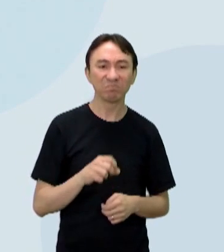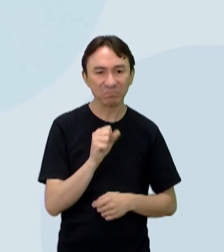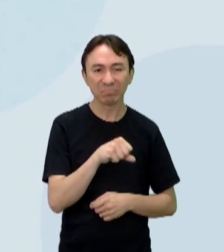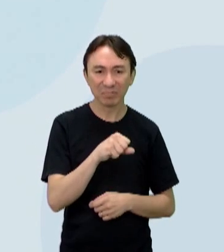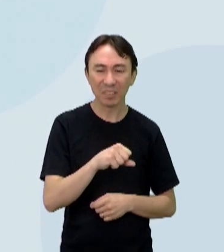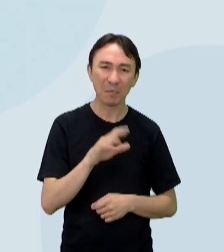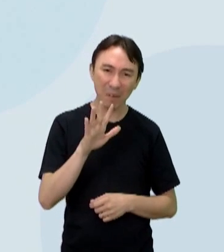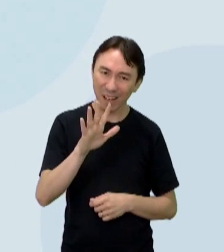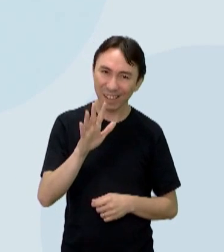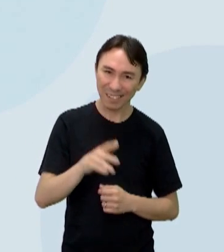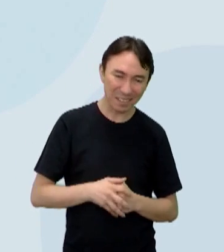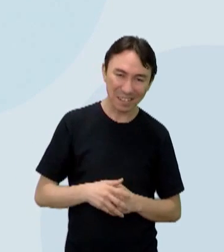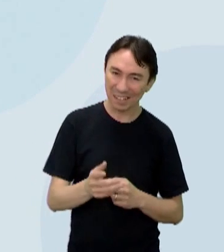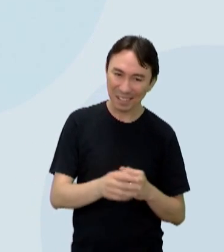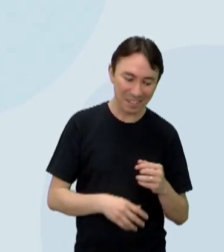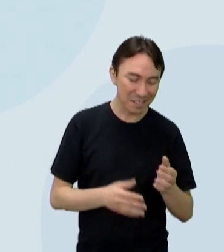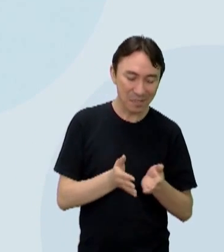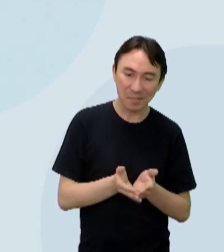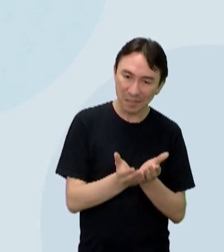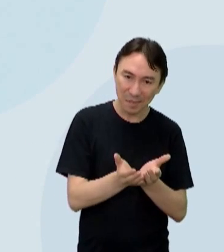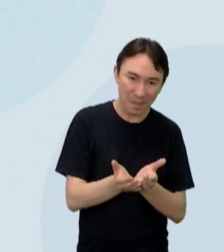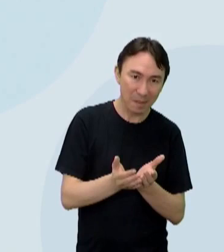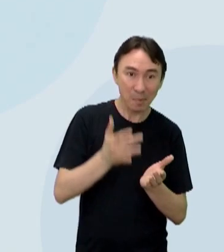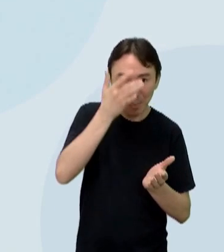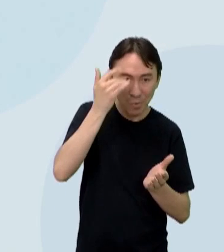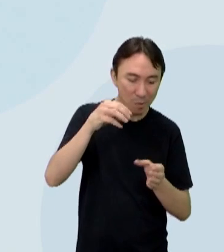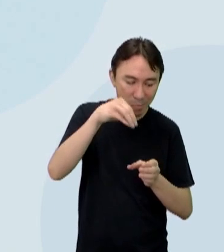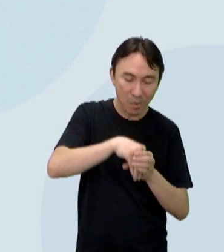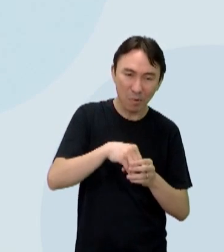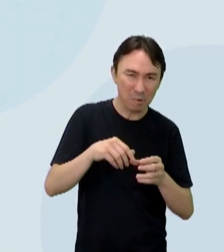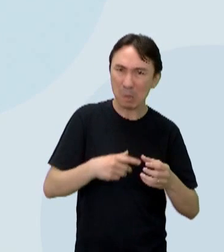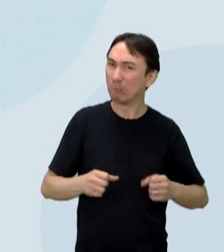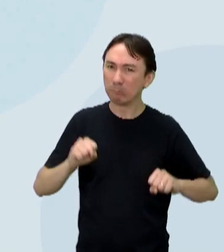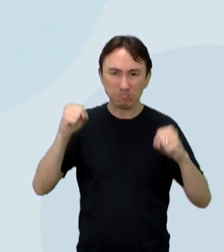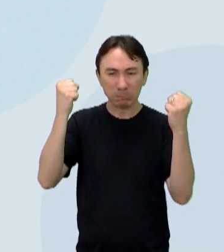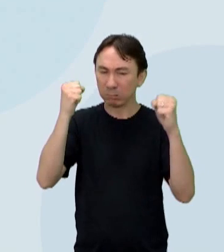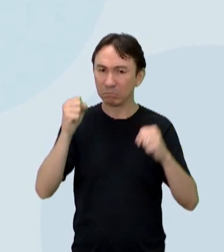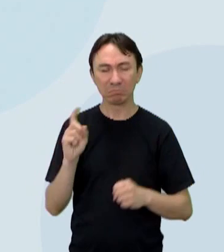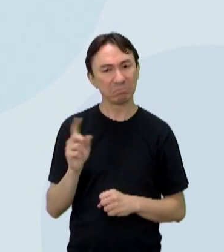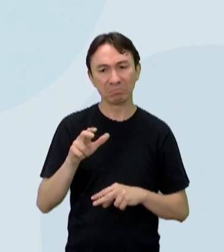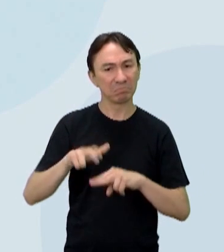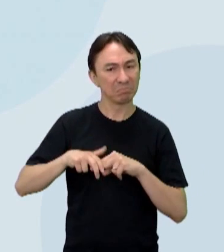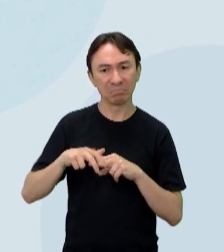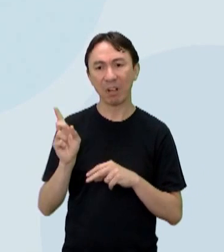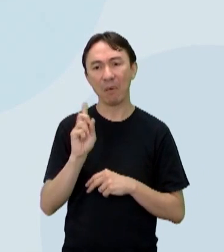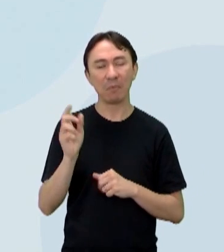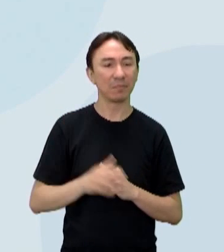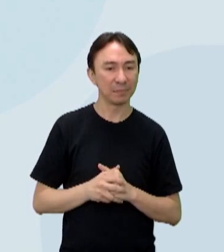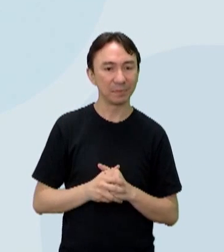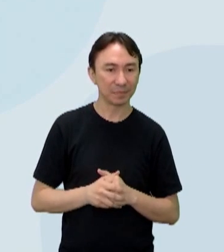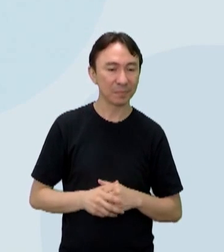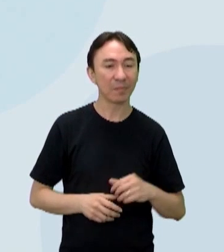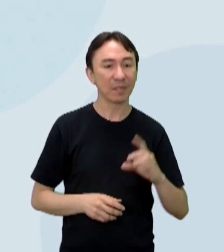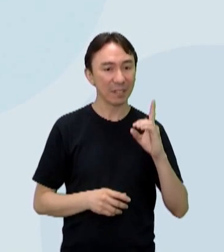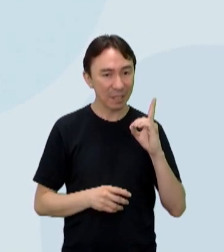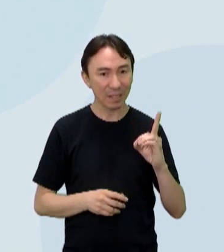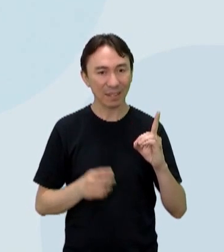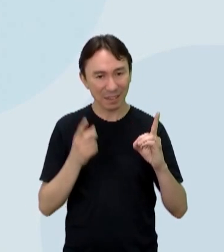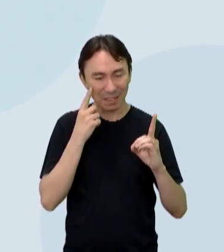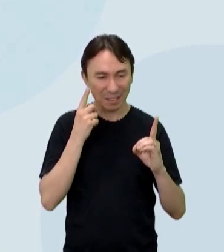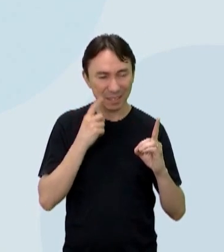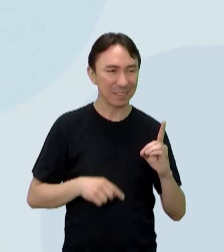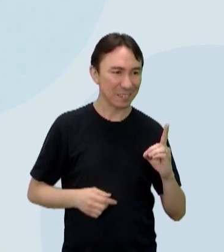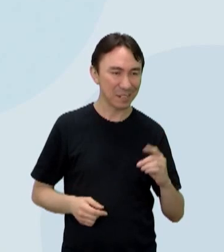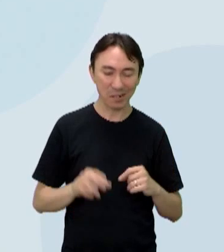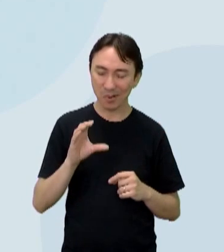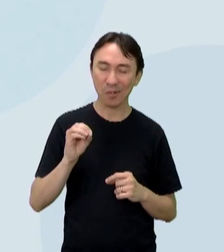a tripulação das caravelas estava se revoltando. Perfeito. Né? Colombo enfrentou os marinheiros? Também,